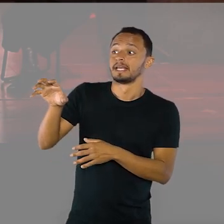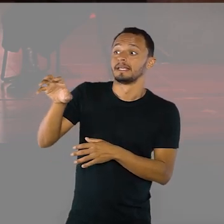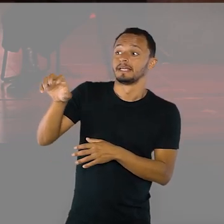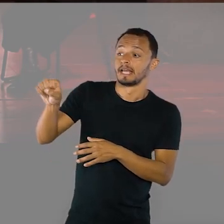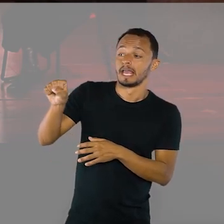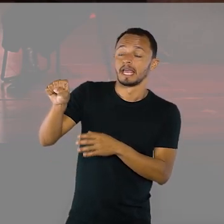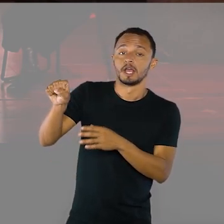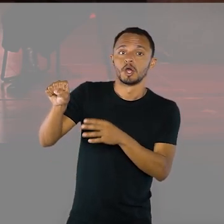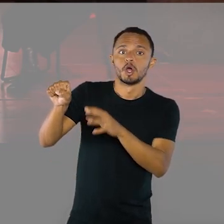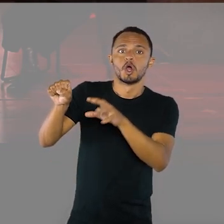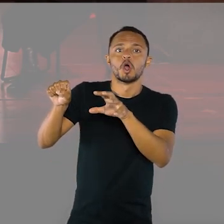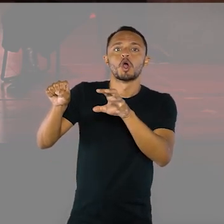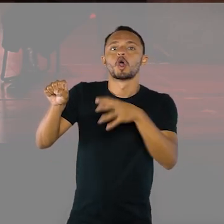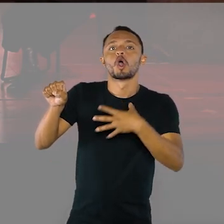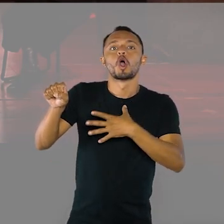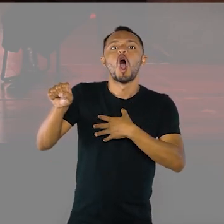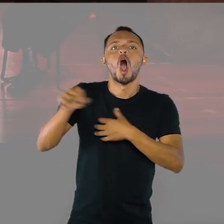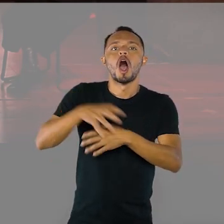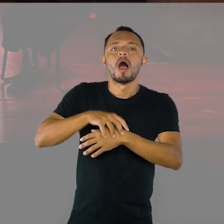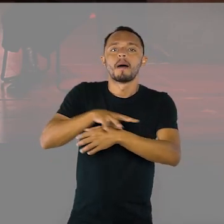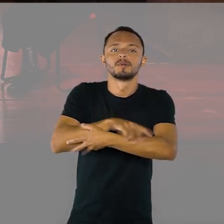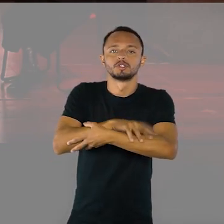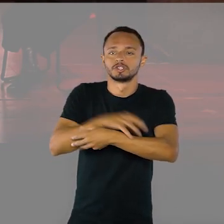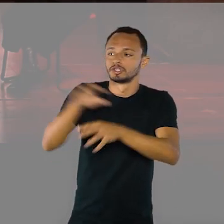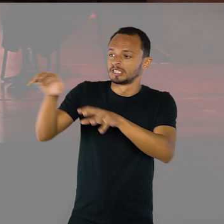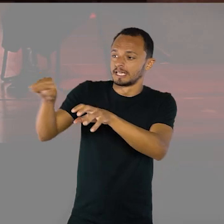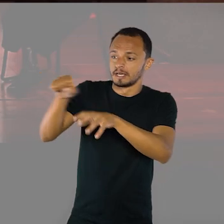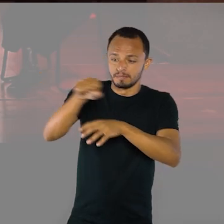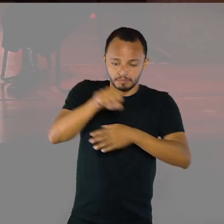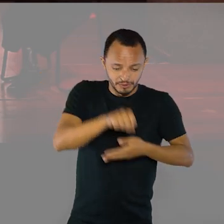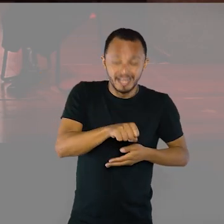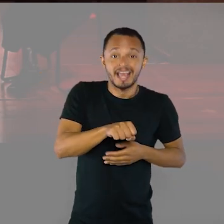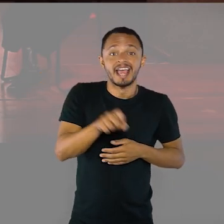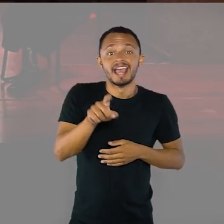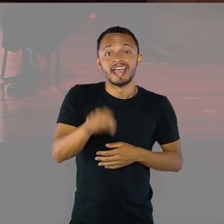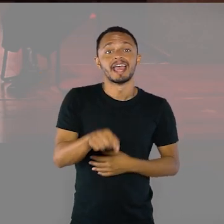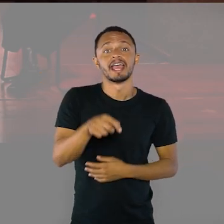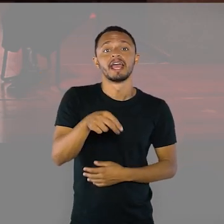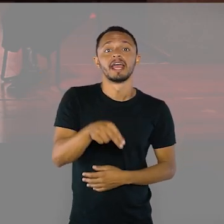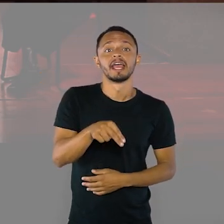uma noção mórbida, né? É uma necropolítica mesmo.